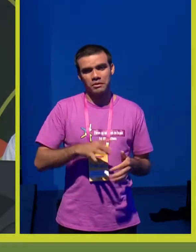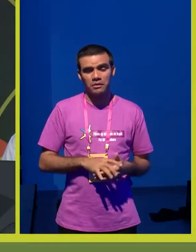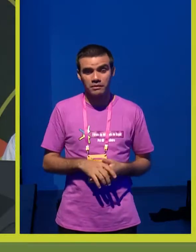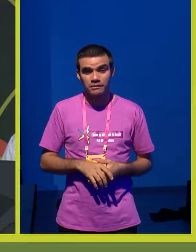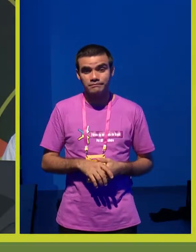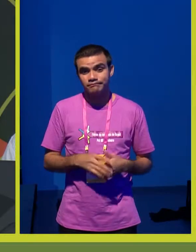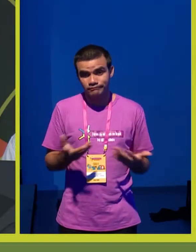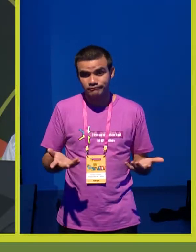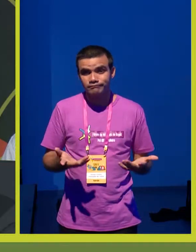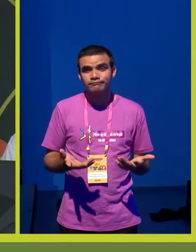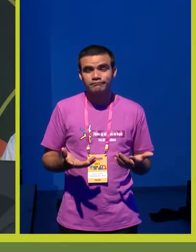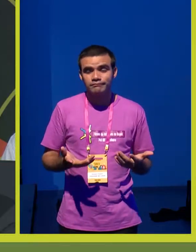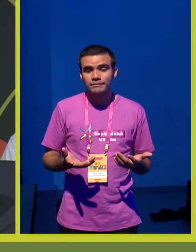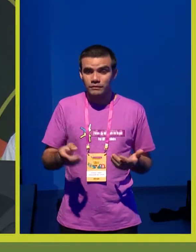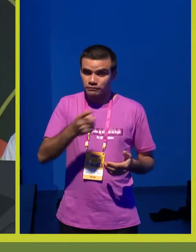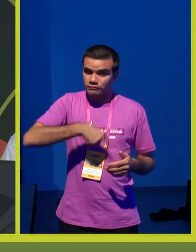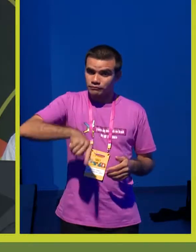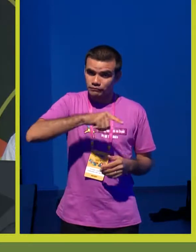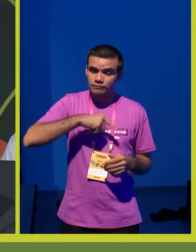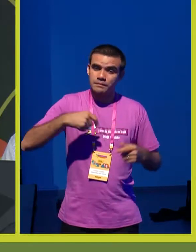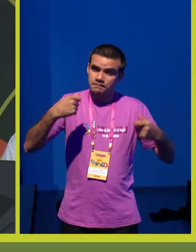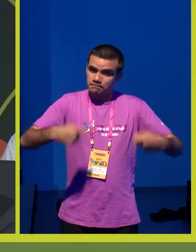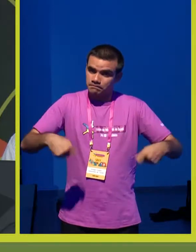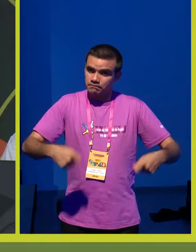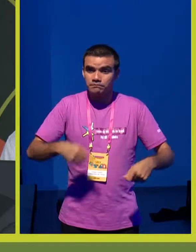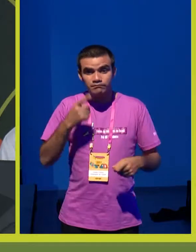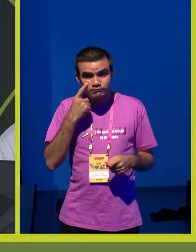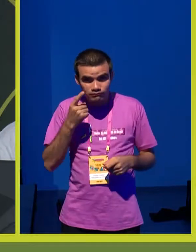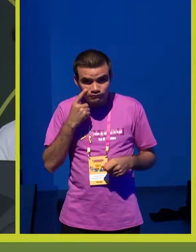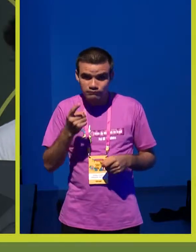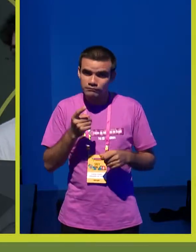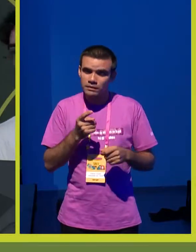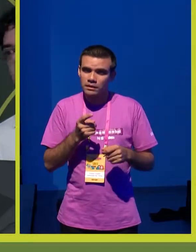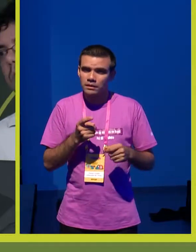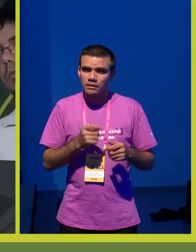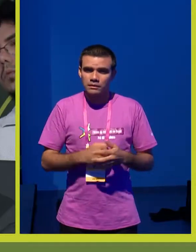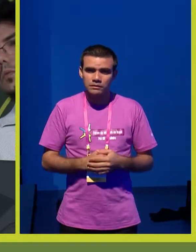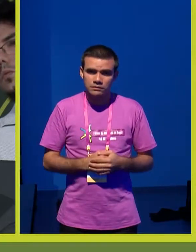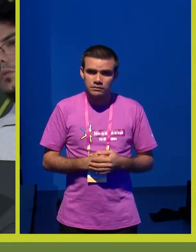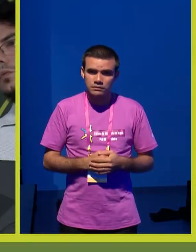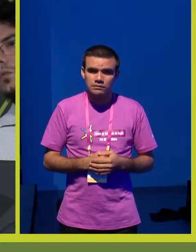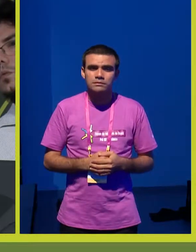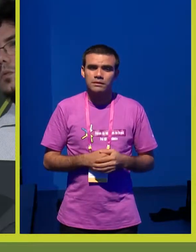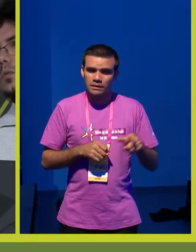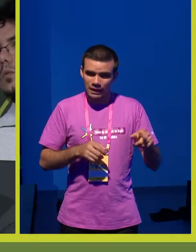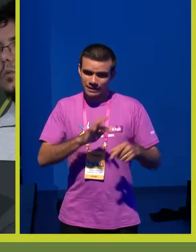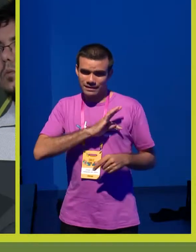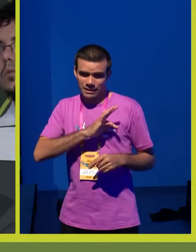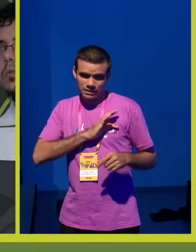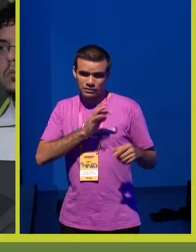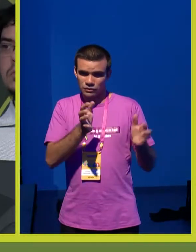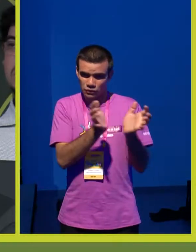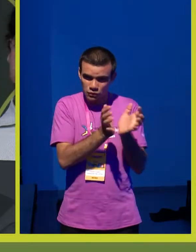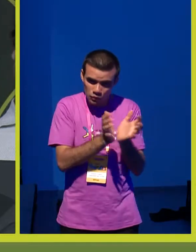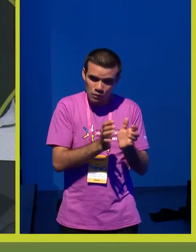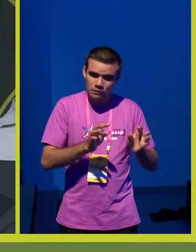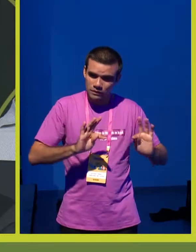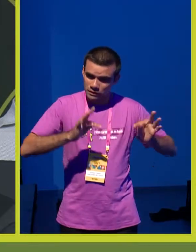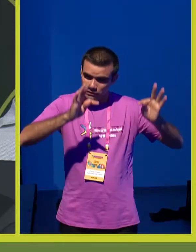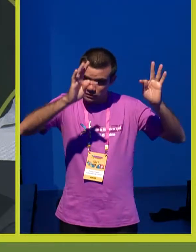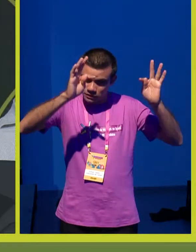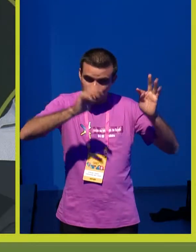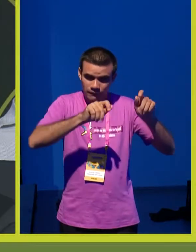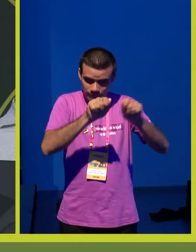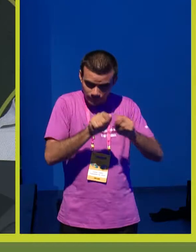então é uma coisa que a gente tem que tentar juntar o corpo técnico que desenvolve tecnologia